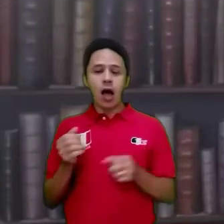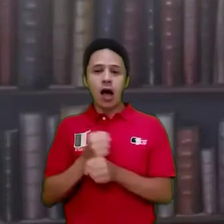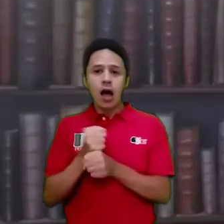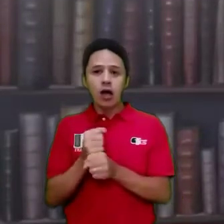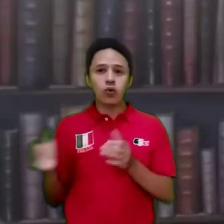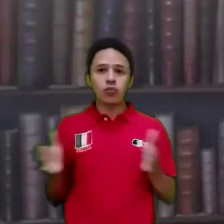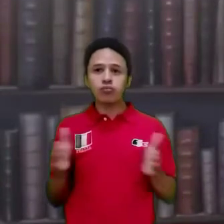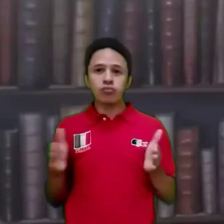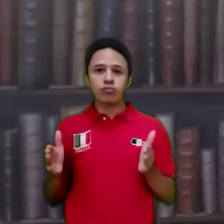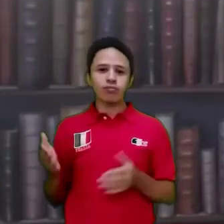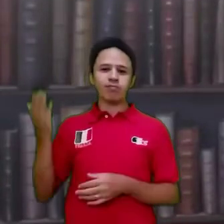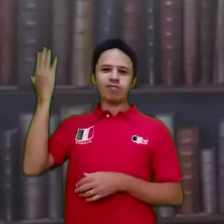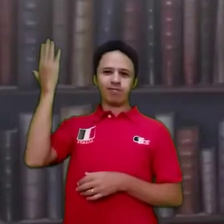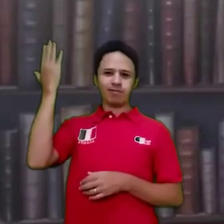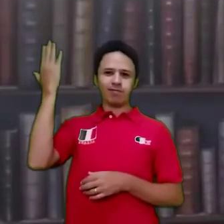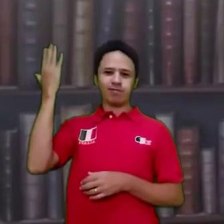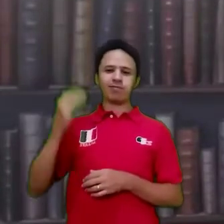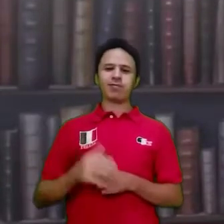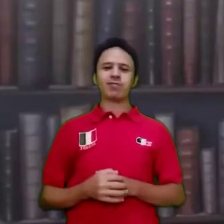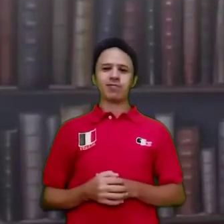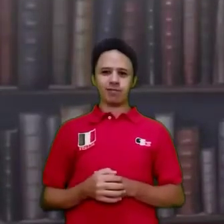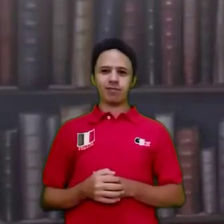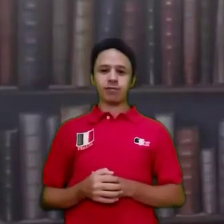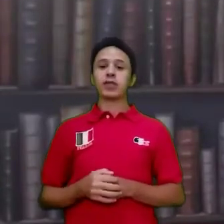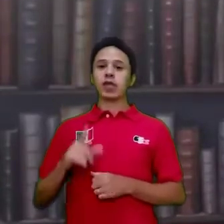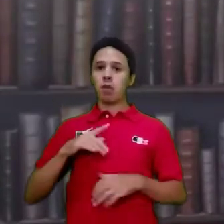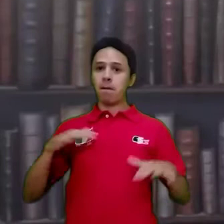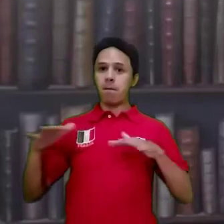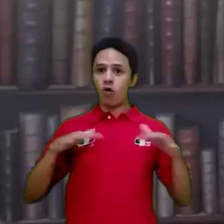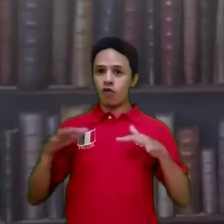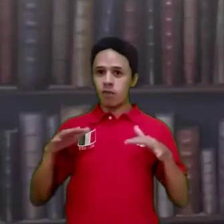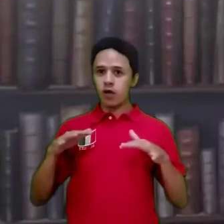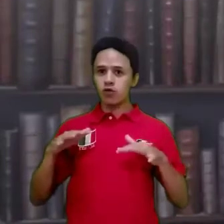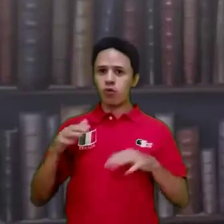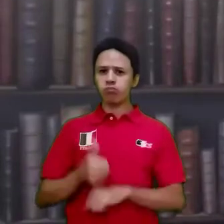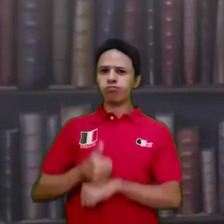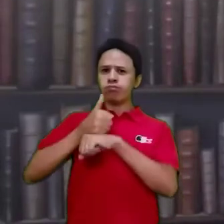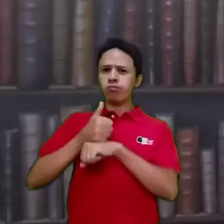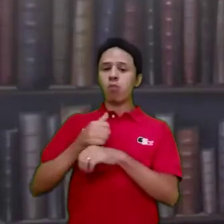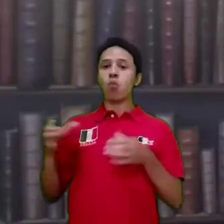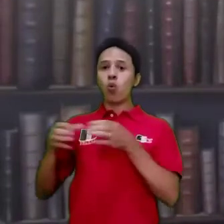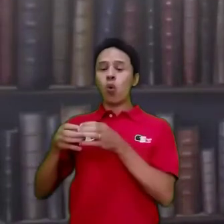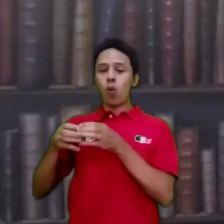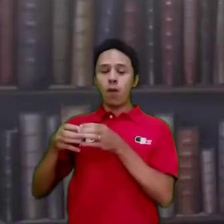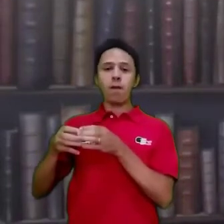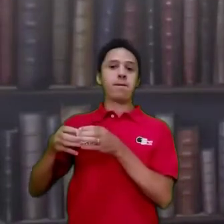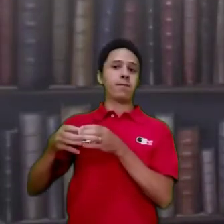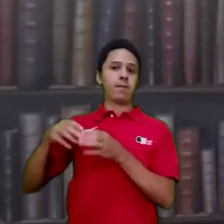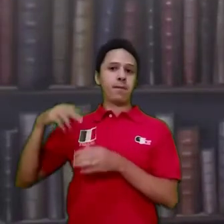1688 e 1689, foi o movimento encabeçado pelo parlamento